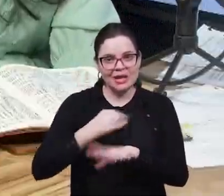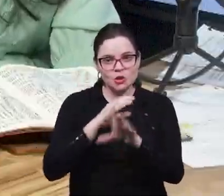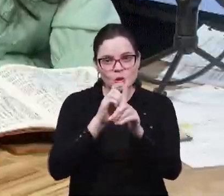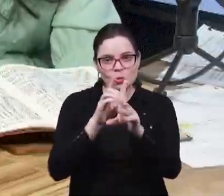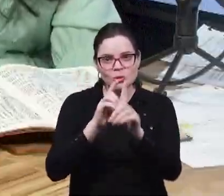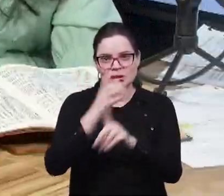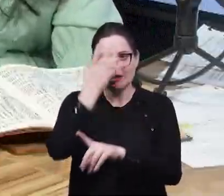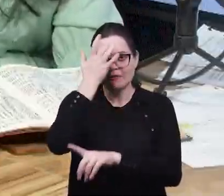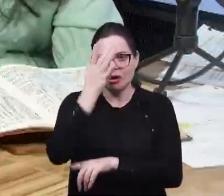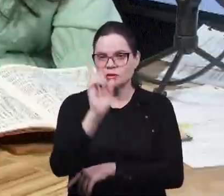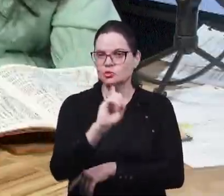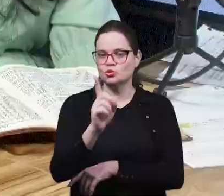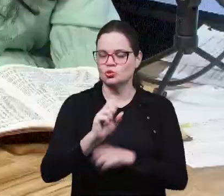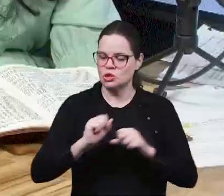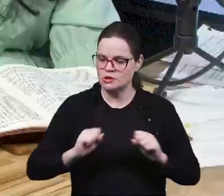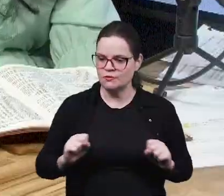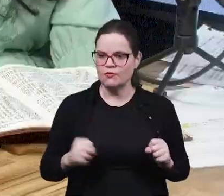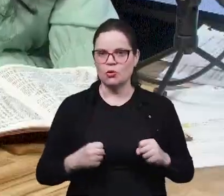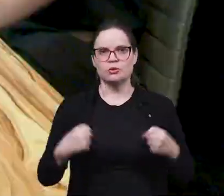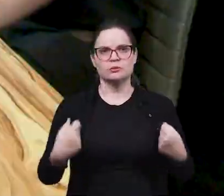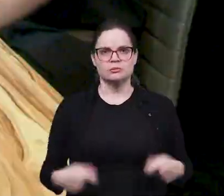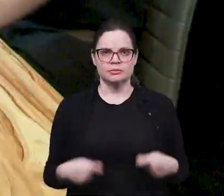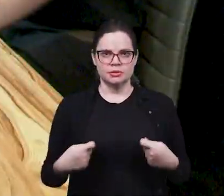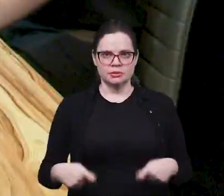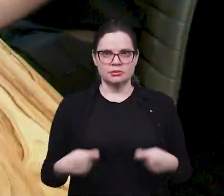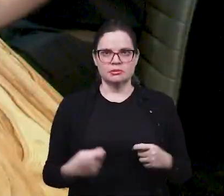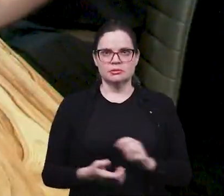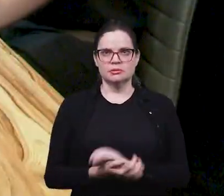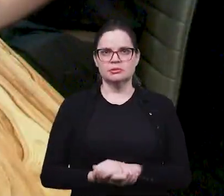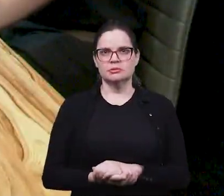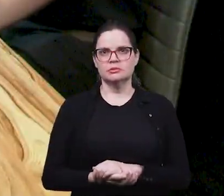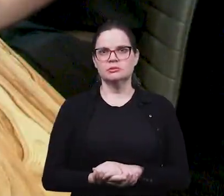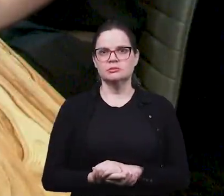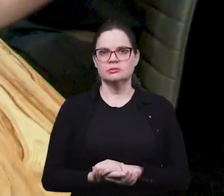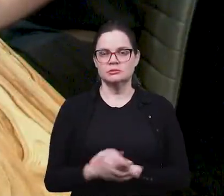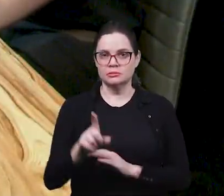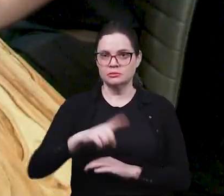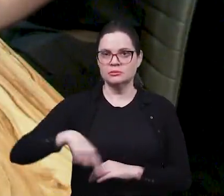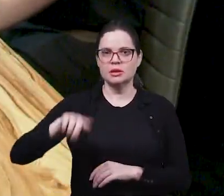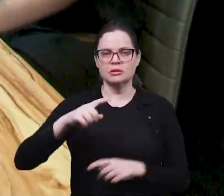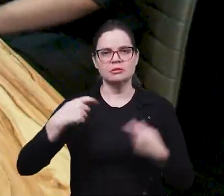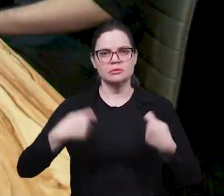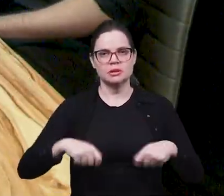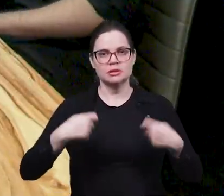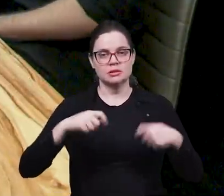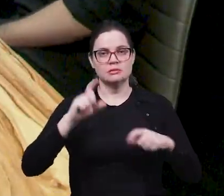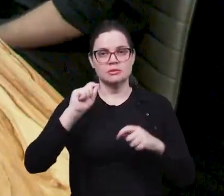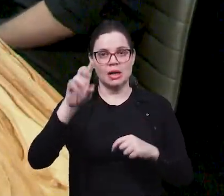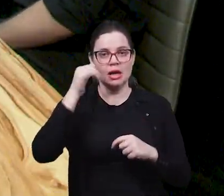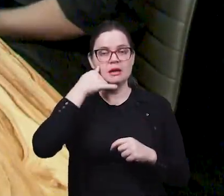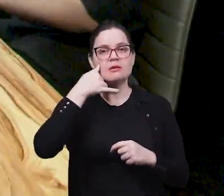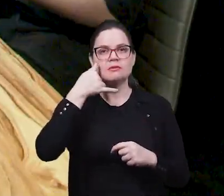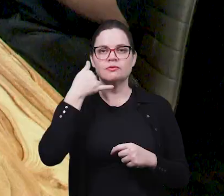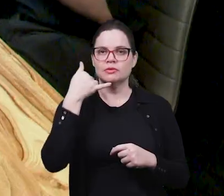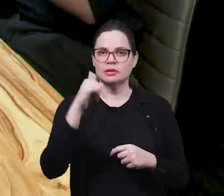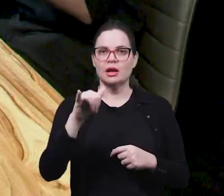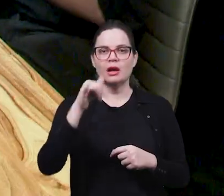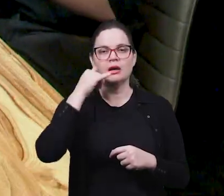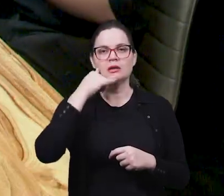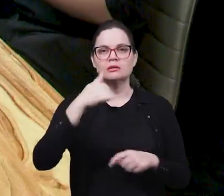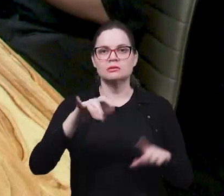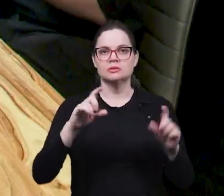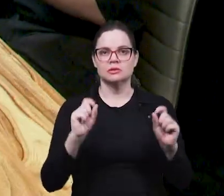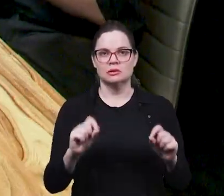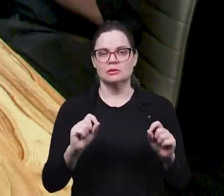fácil. Requer esforço. Exatamente. De fato, nós temos que evitar, justamente dentro